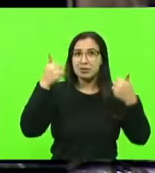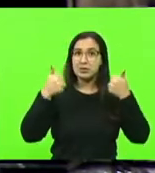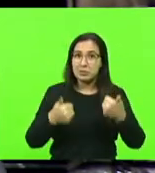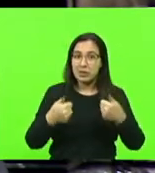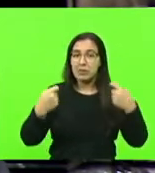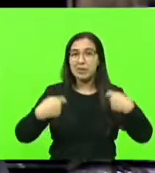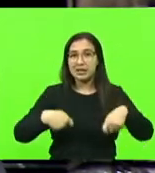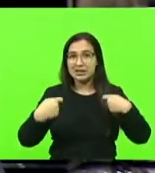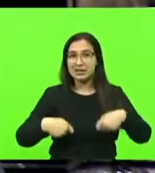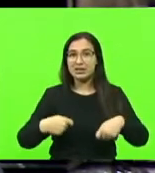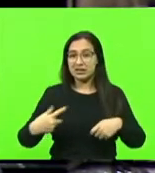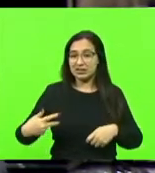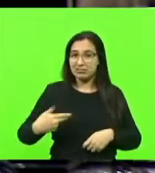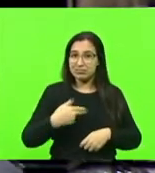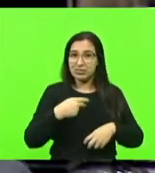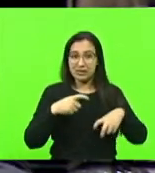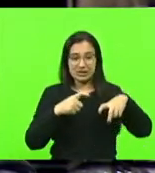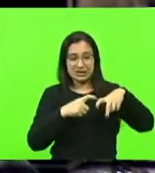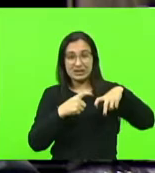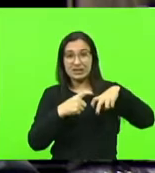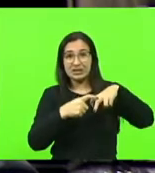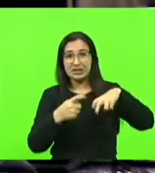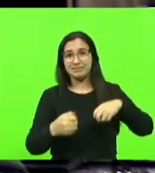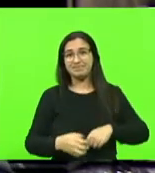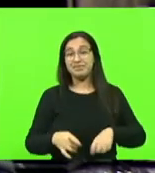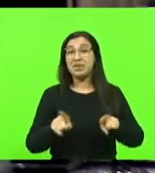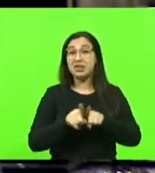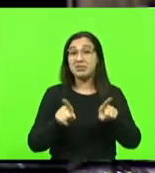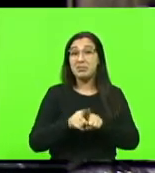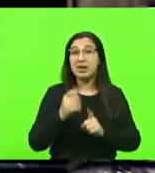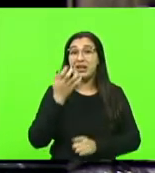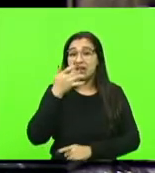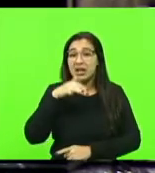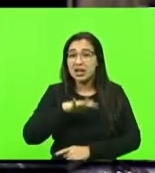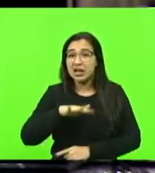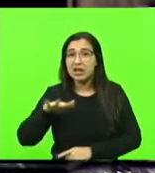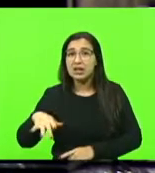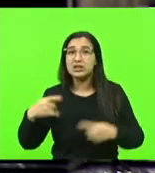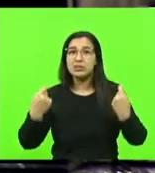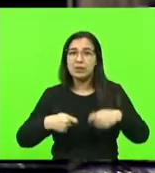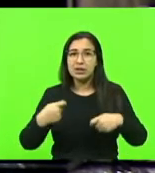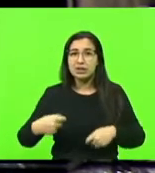cirúrgico no seu ouvido, porque corre o risco de perder